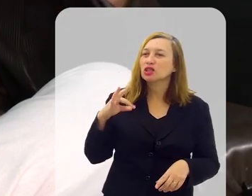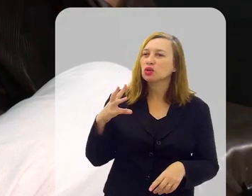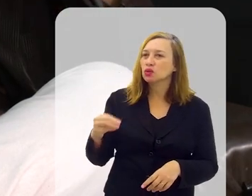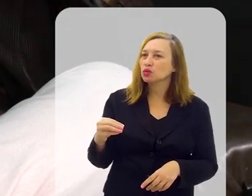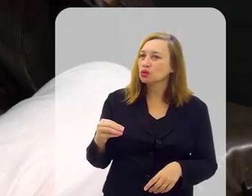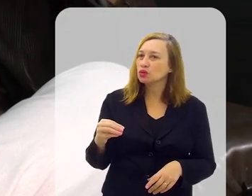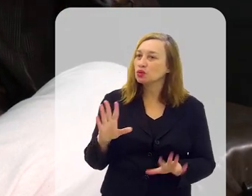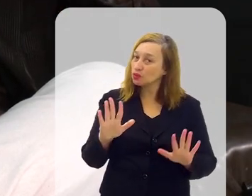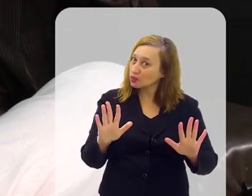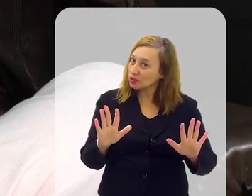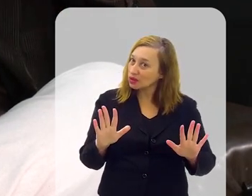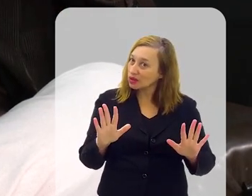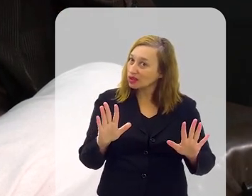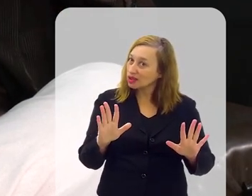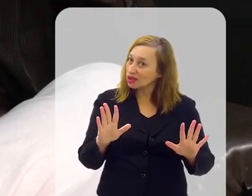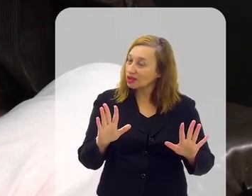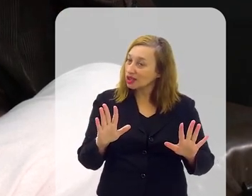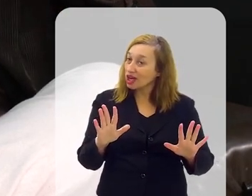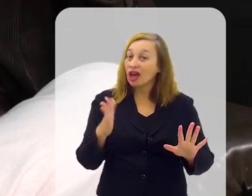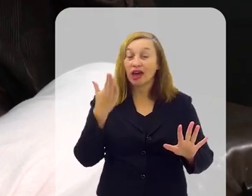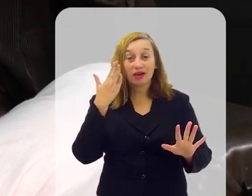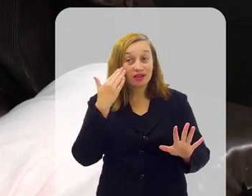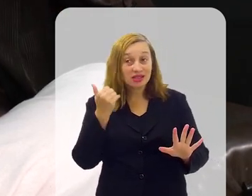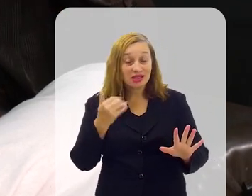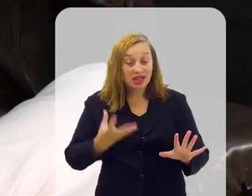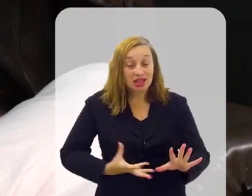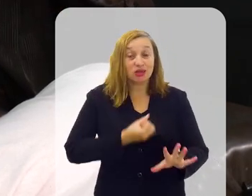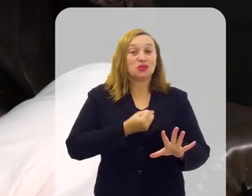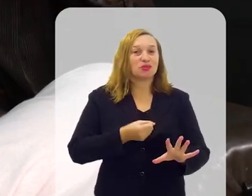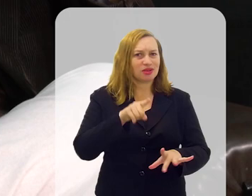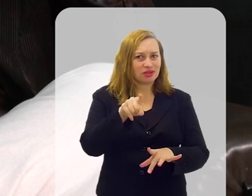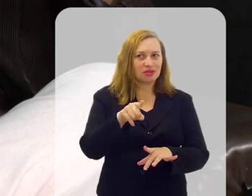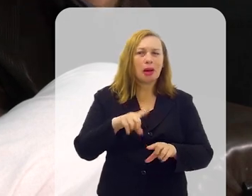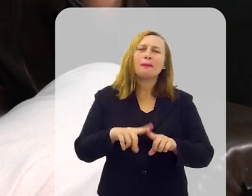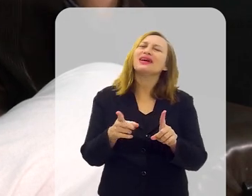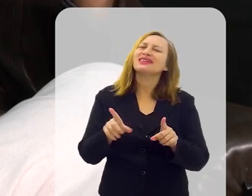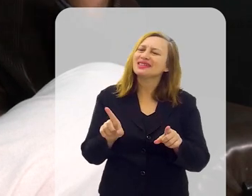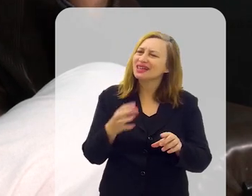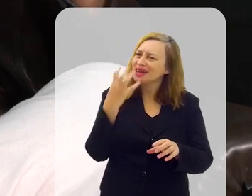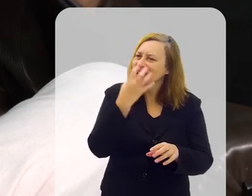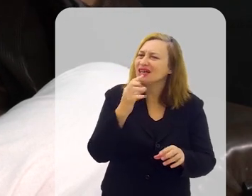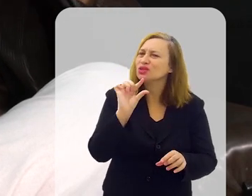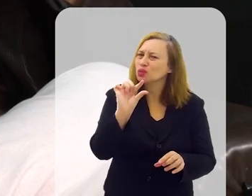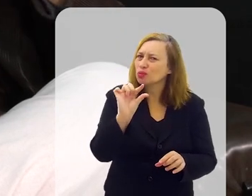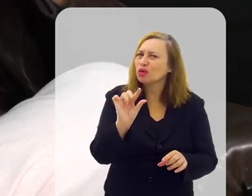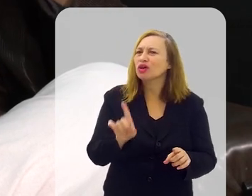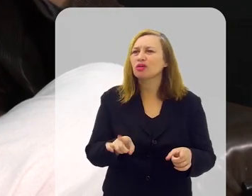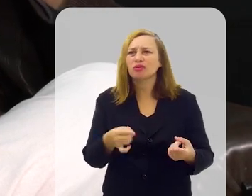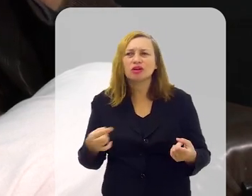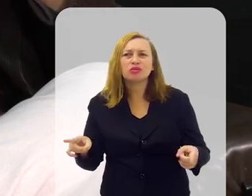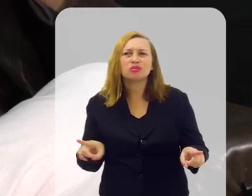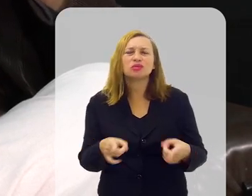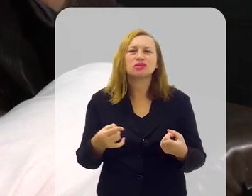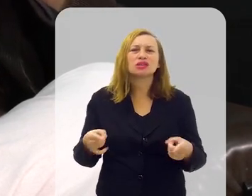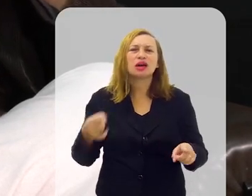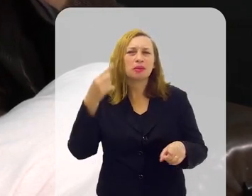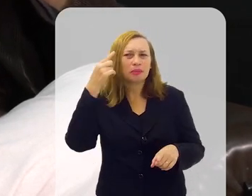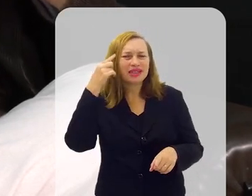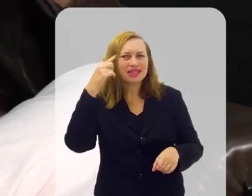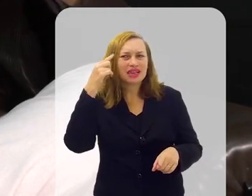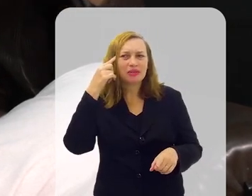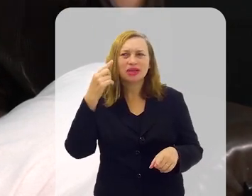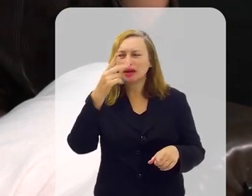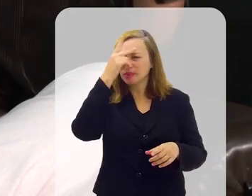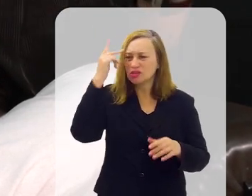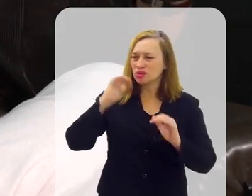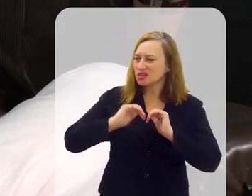tudo isso. Eu te peguei agora pelos pés. Sim. Te peguei agora de surpresa. Mas canta um pedacinho de uma música que reflete sobre